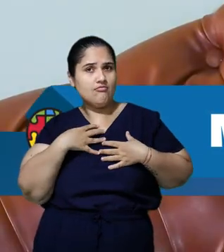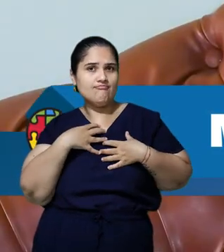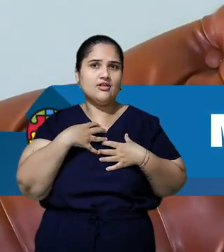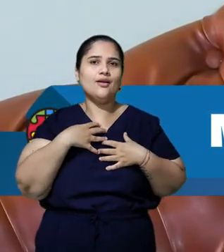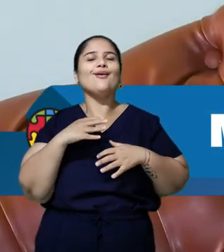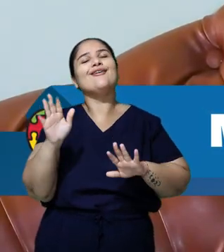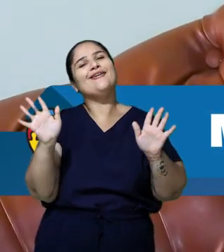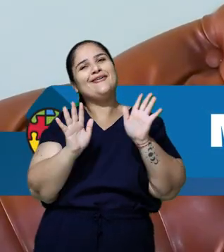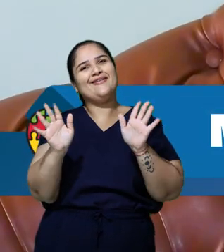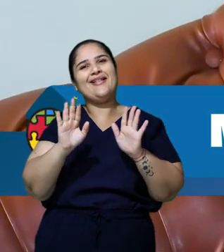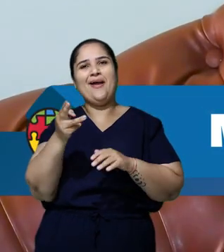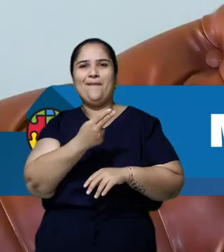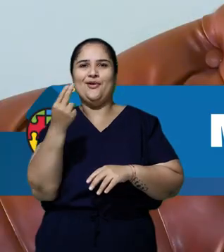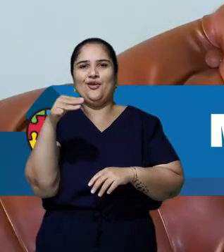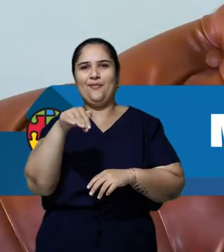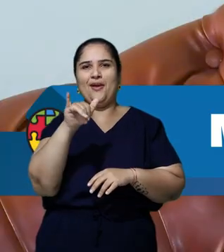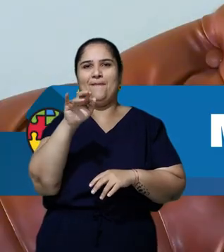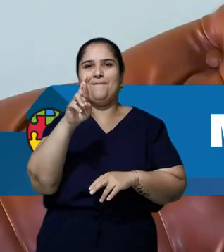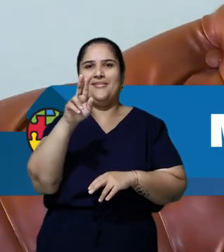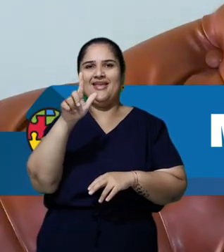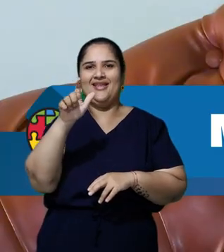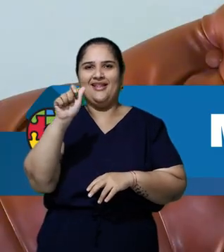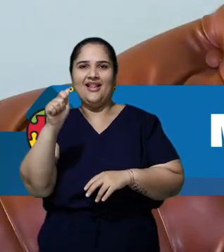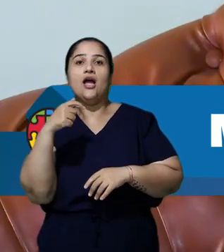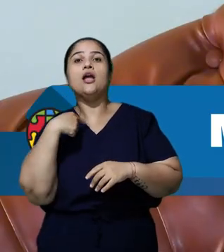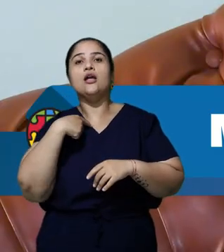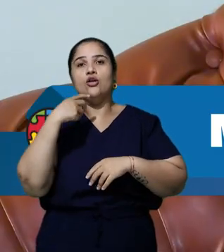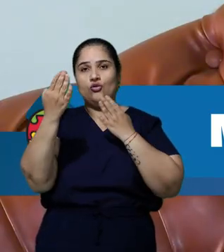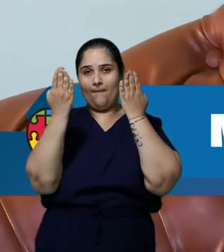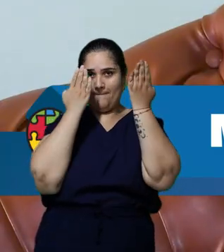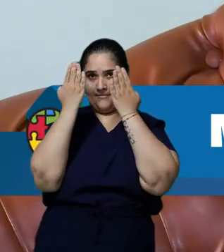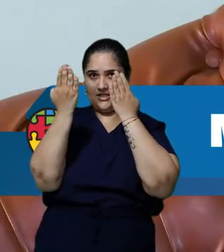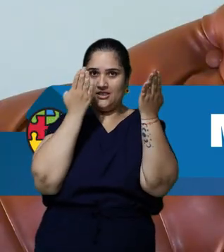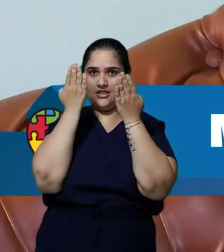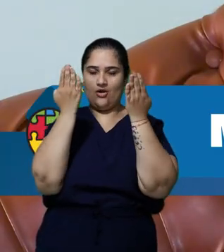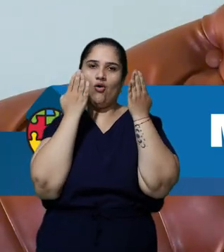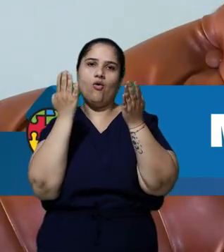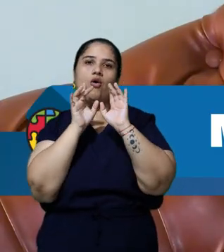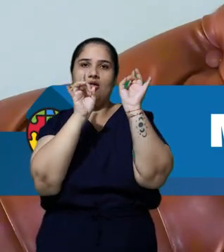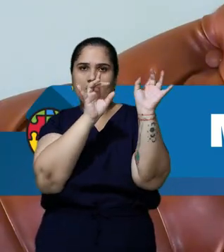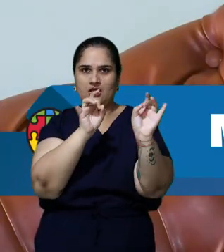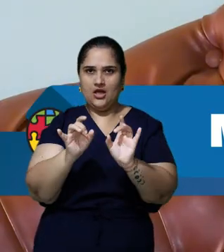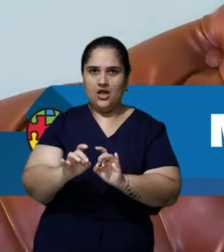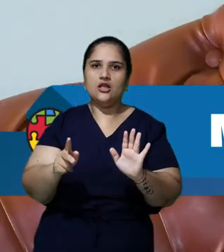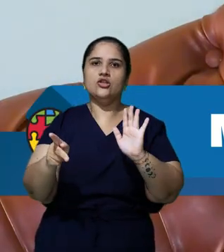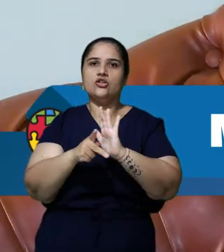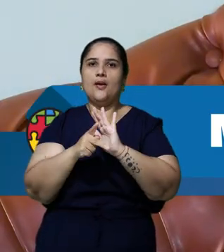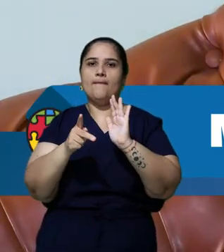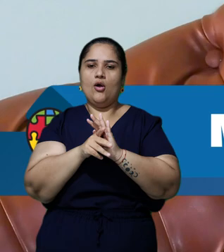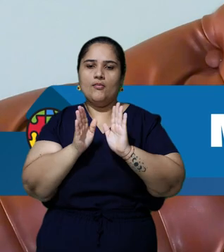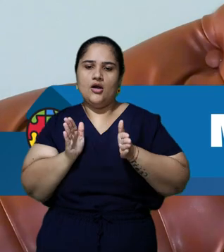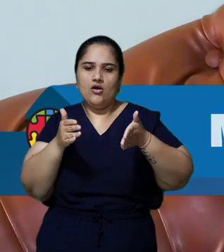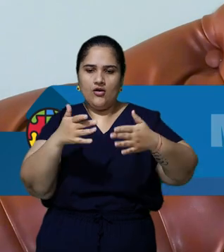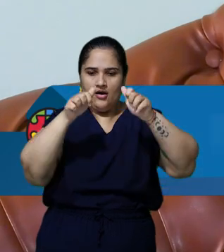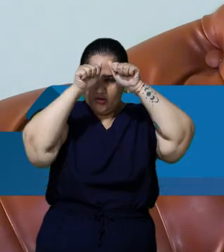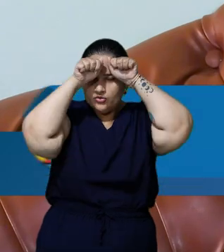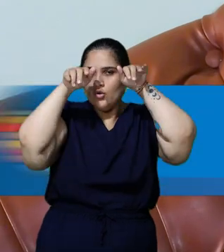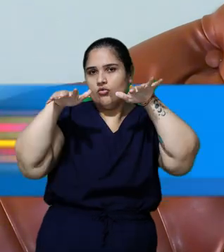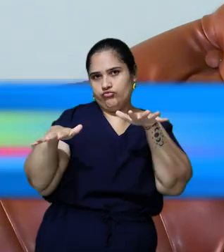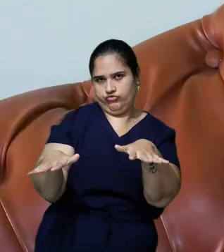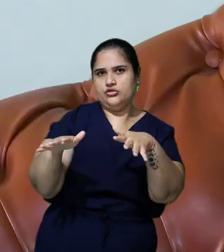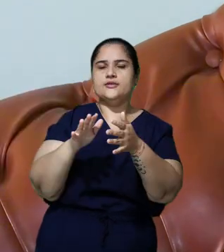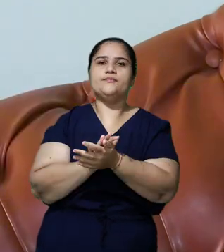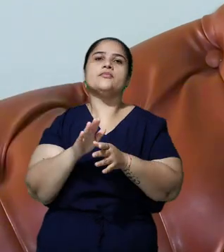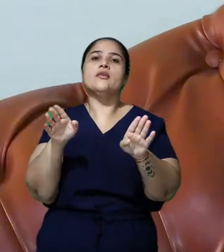chamo Mirla, eu sou psicóloga, sou especialista em intervenção precoce no autismo, também sou orientadora